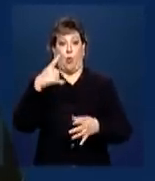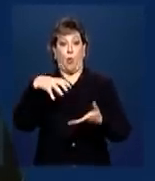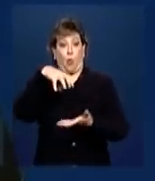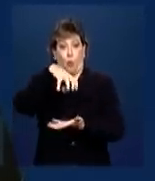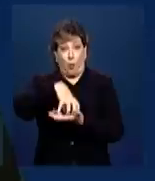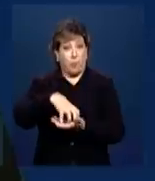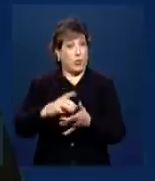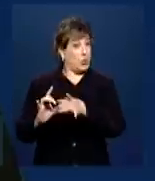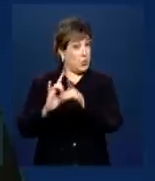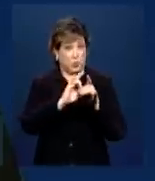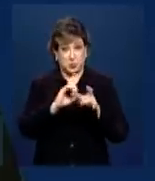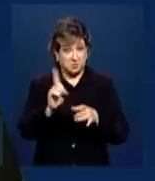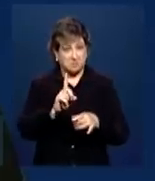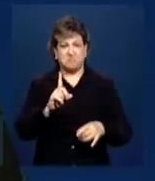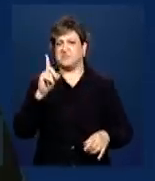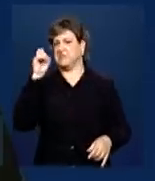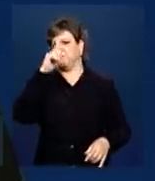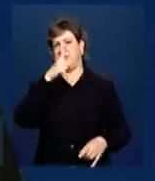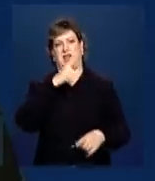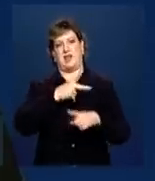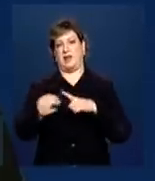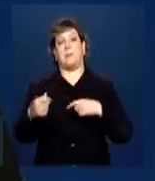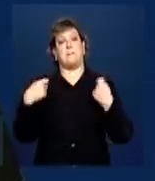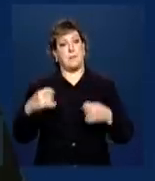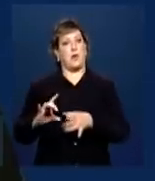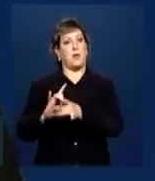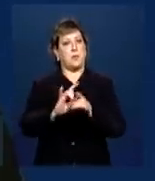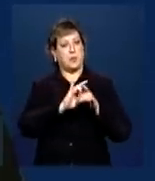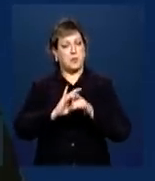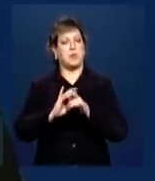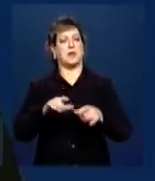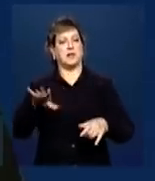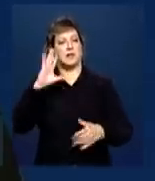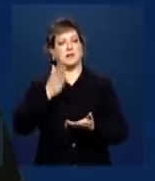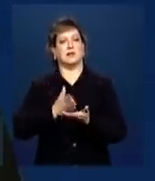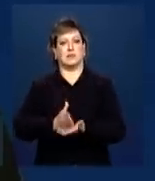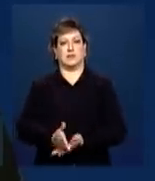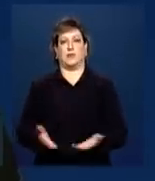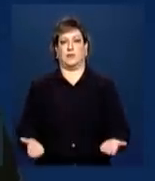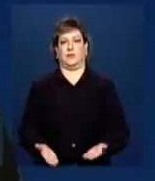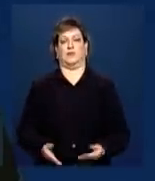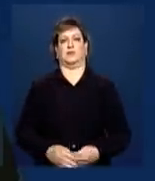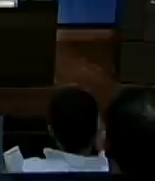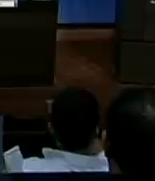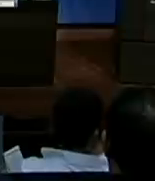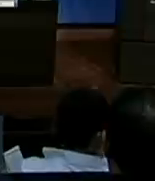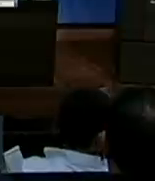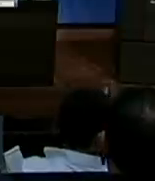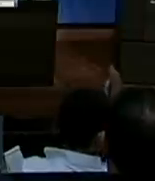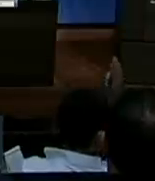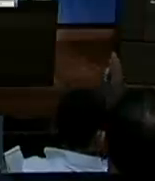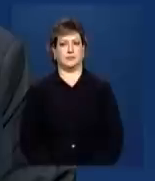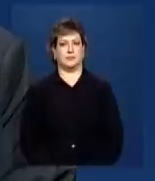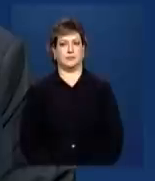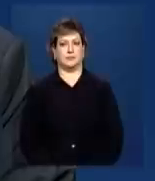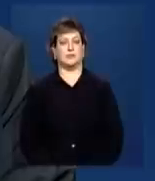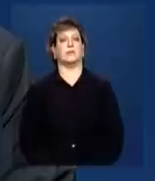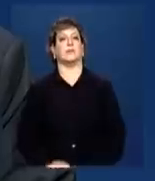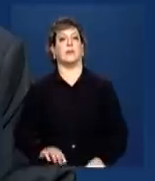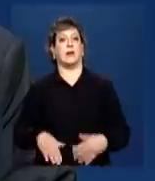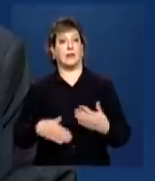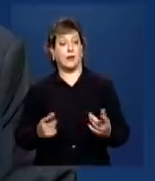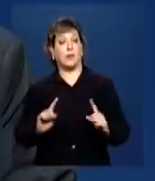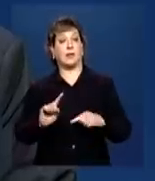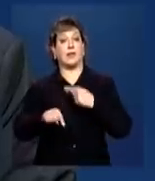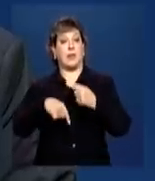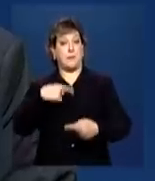unido dificilmente ganha. Essa, para mim, fica a decisão mais importante de hoje. Então, após a explanação